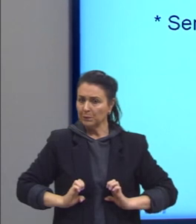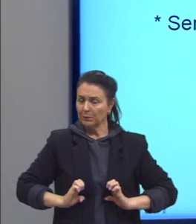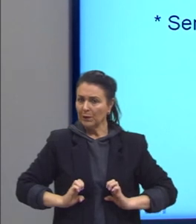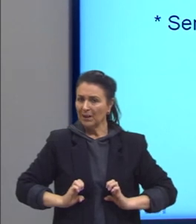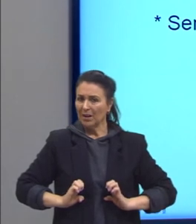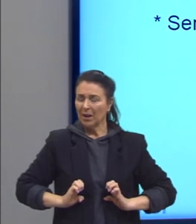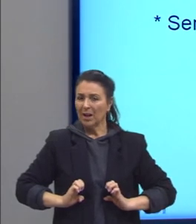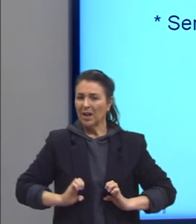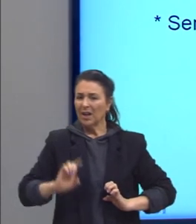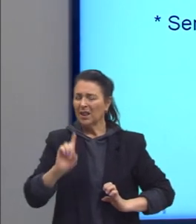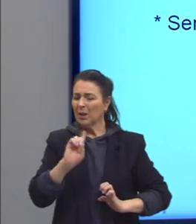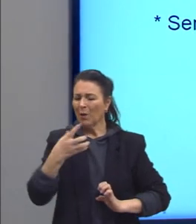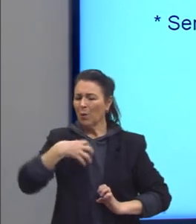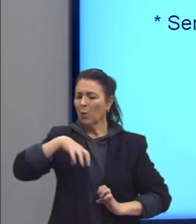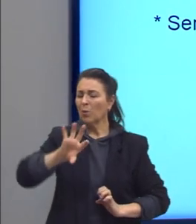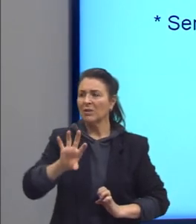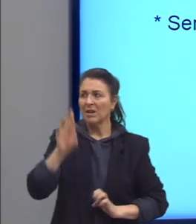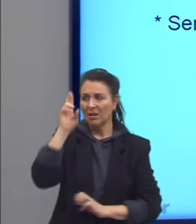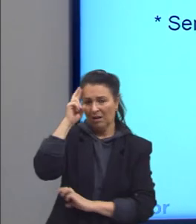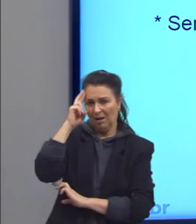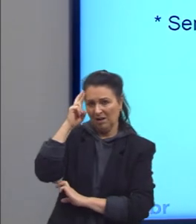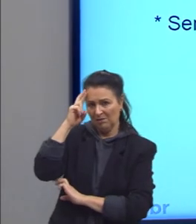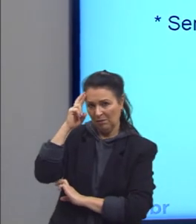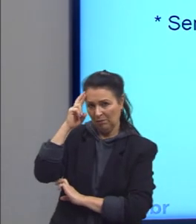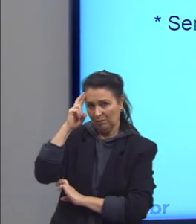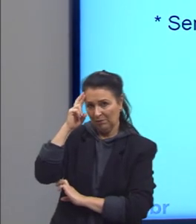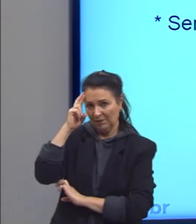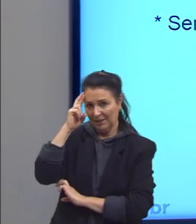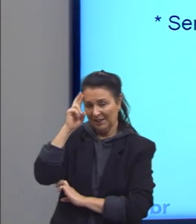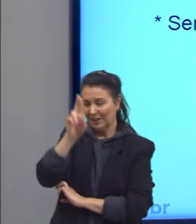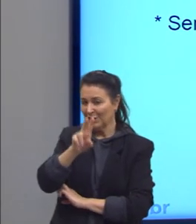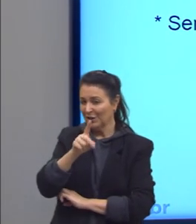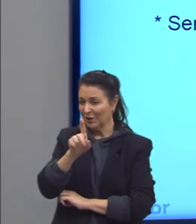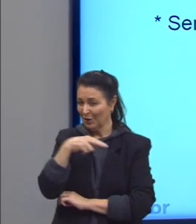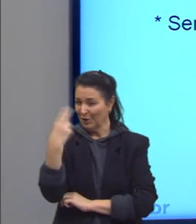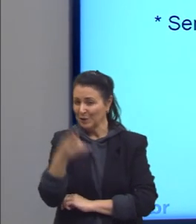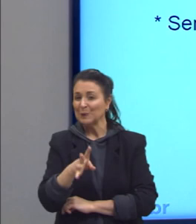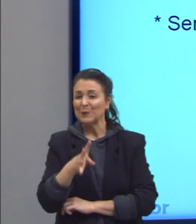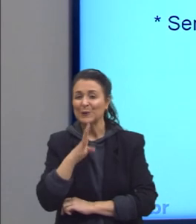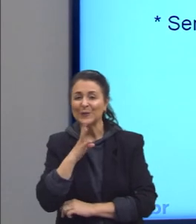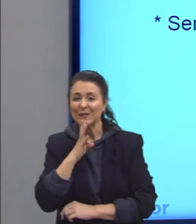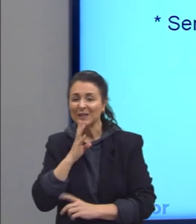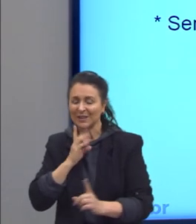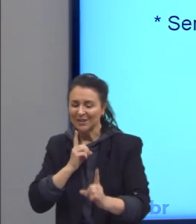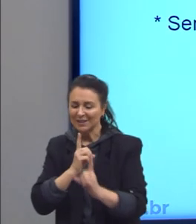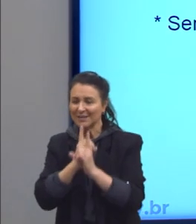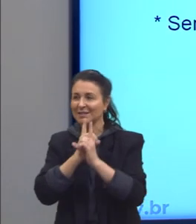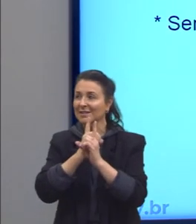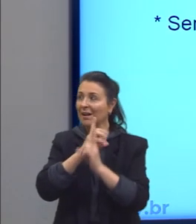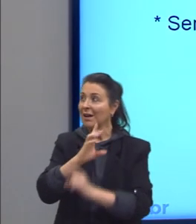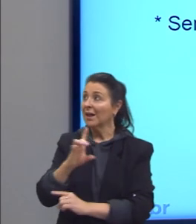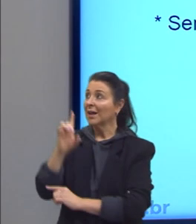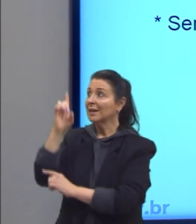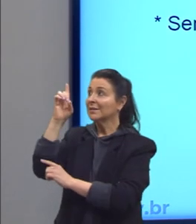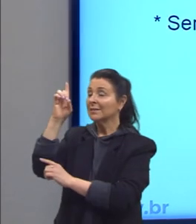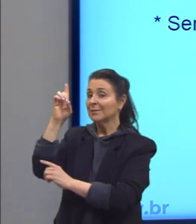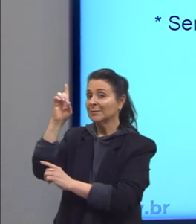não contrariar a razão nós chegaremos a Deus certo a